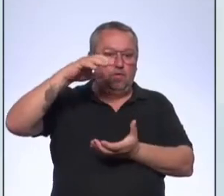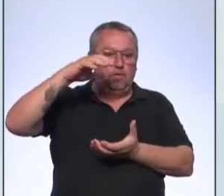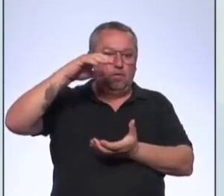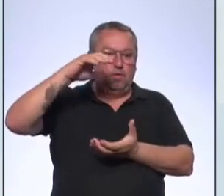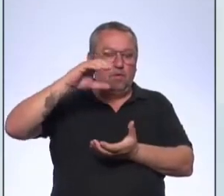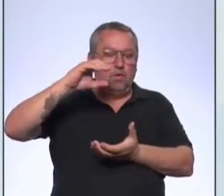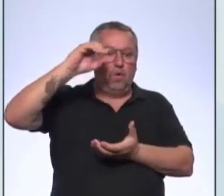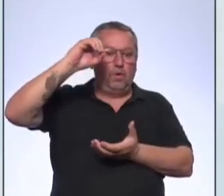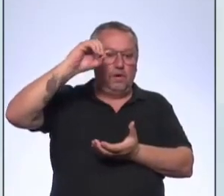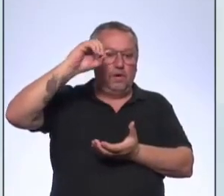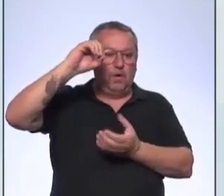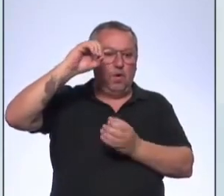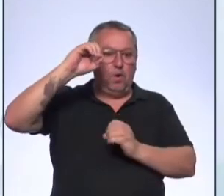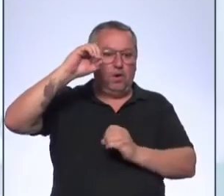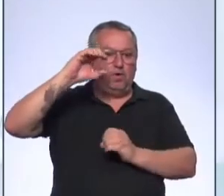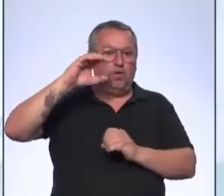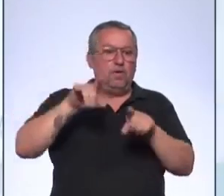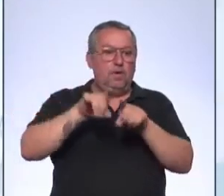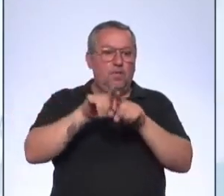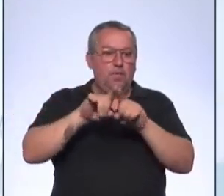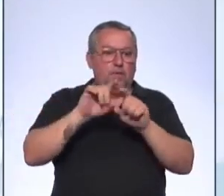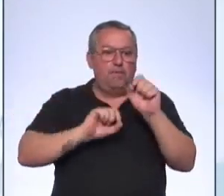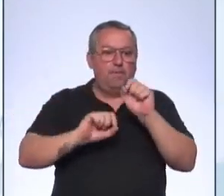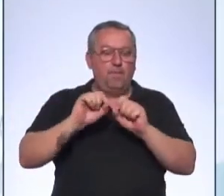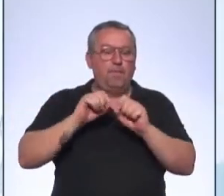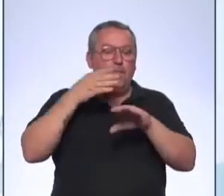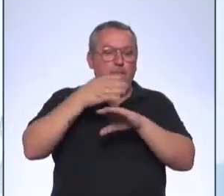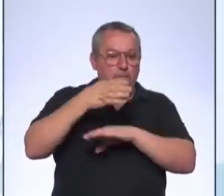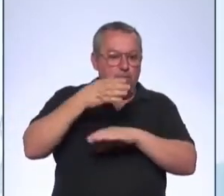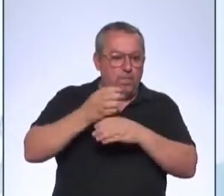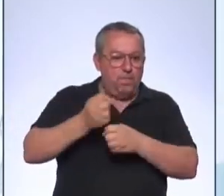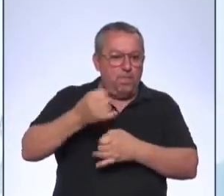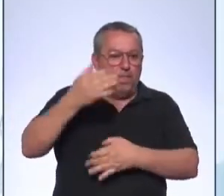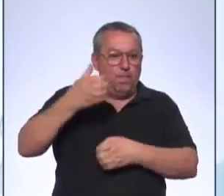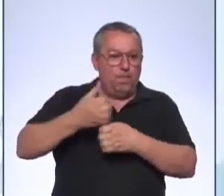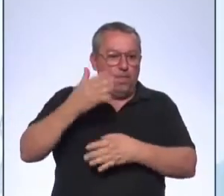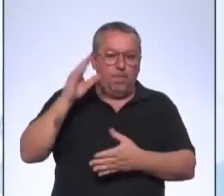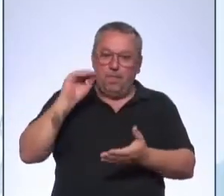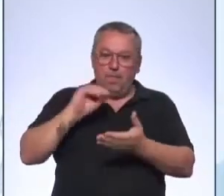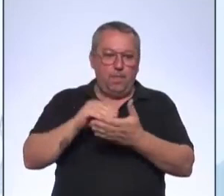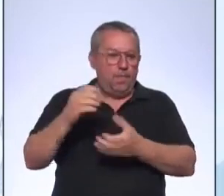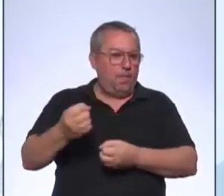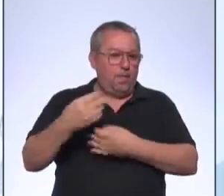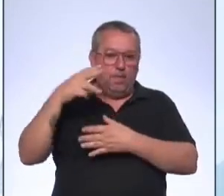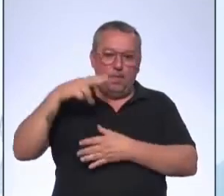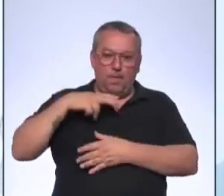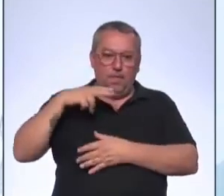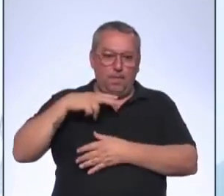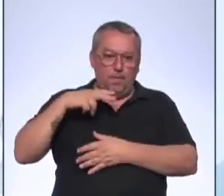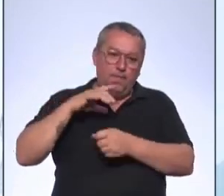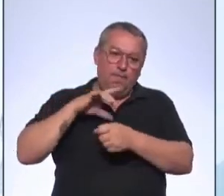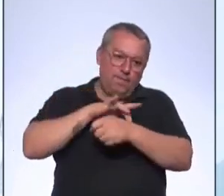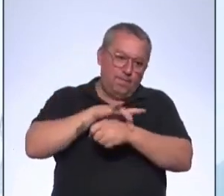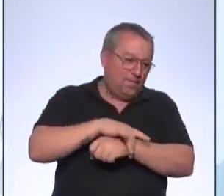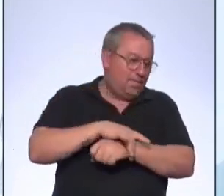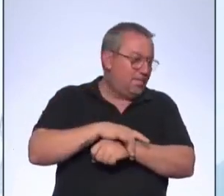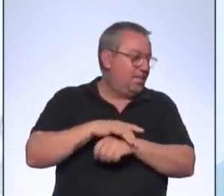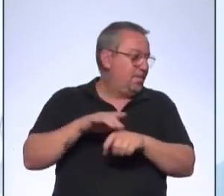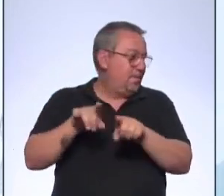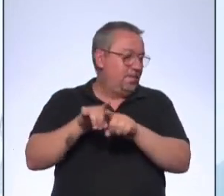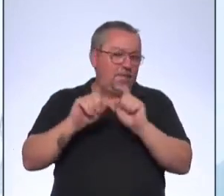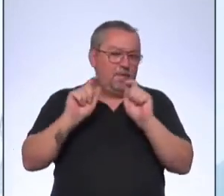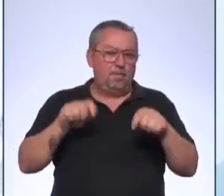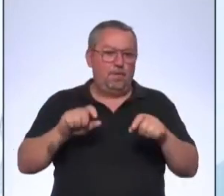Ocidente e do Oriente. Durante as aulas, participem no chat, não coloquem informações pessoais para a segurança de vocês,